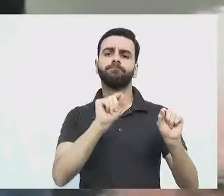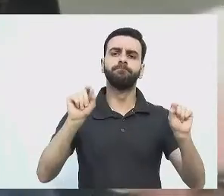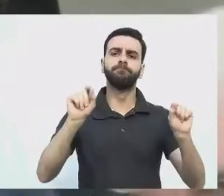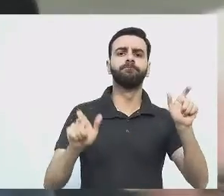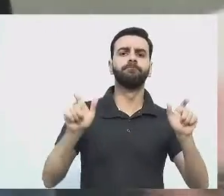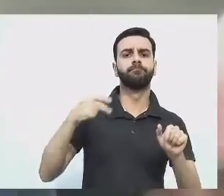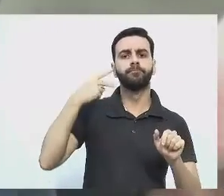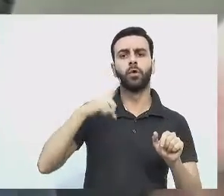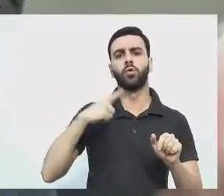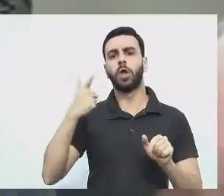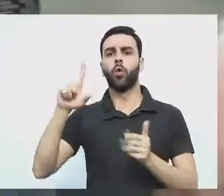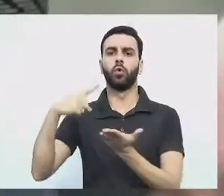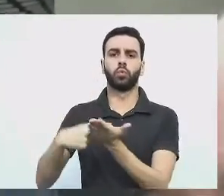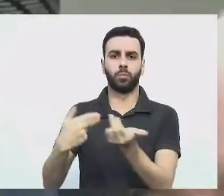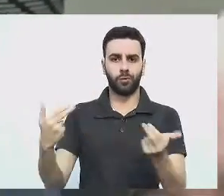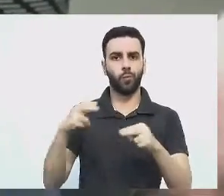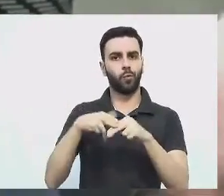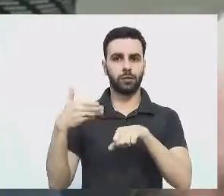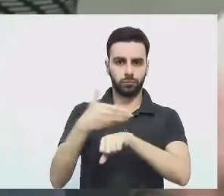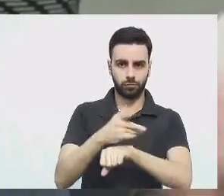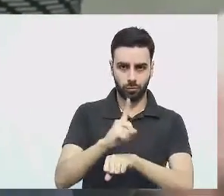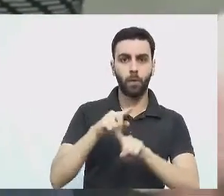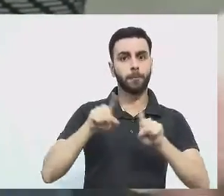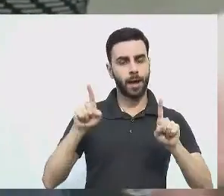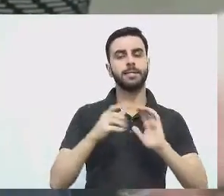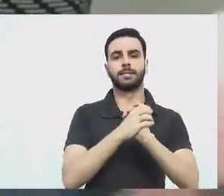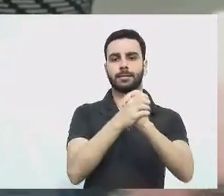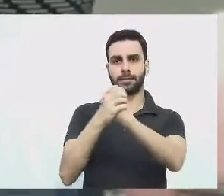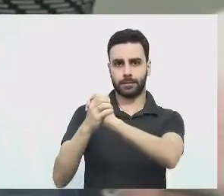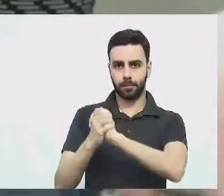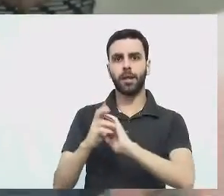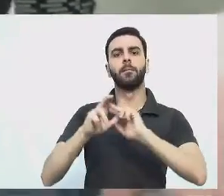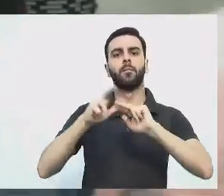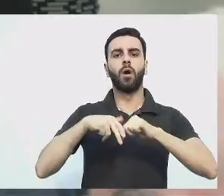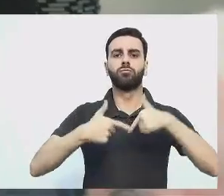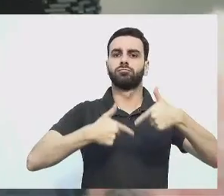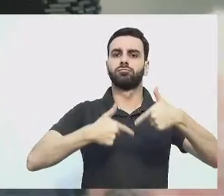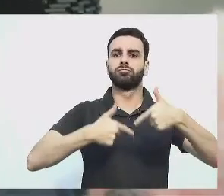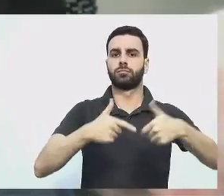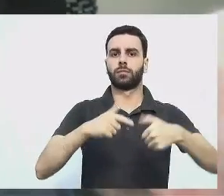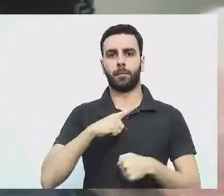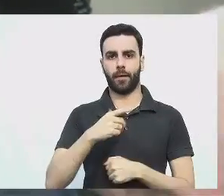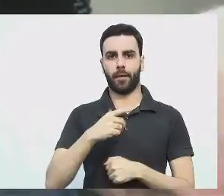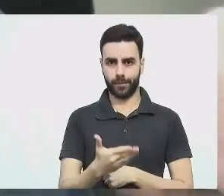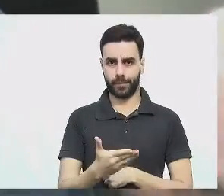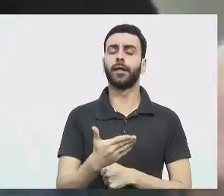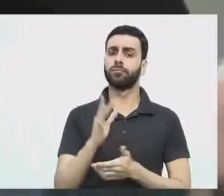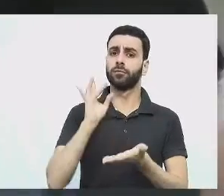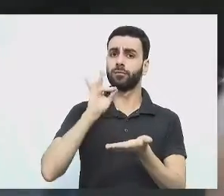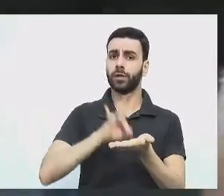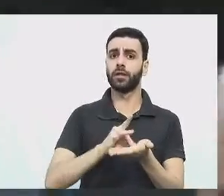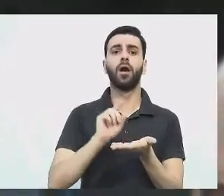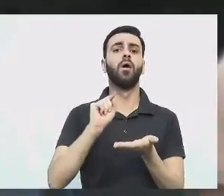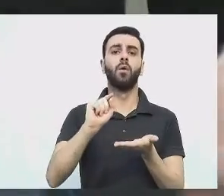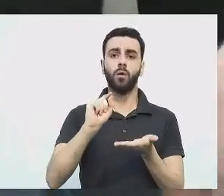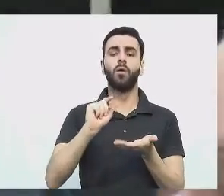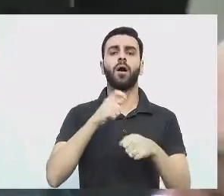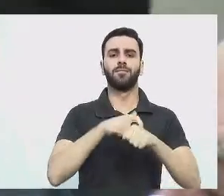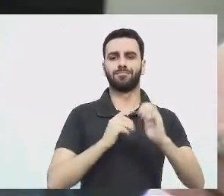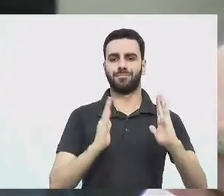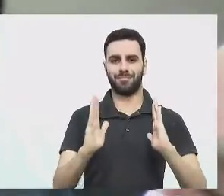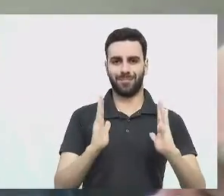outro compromisso. Parabenizar essa casa pelo todo o empenho que fez aqui durante